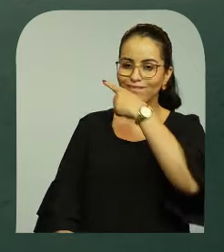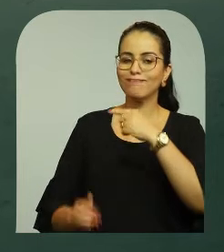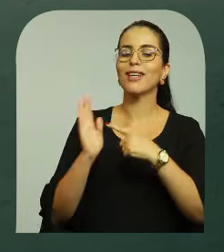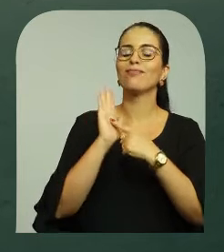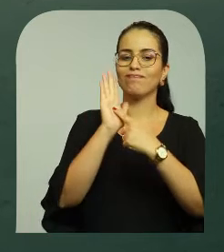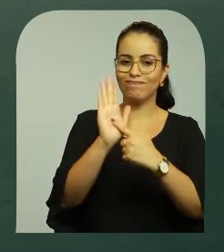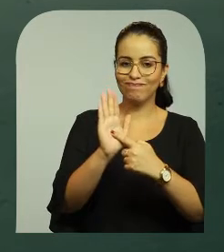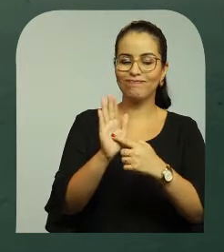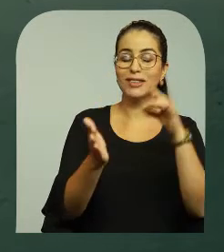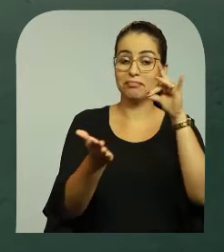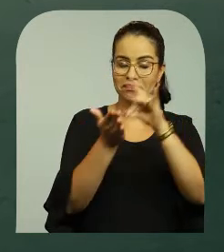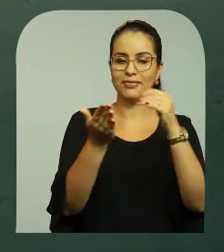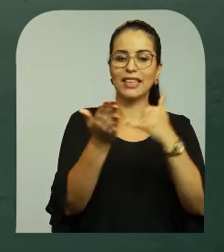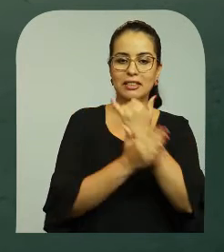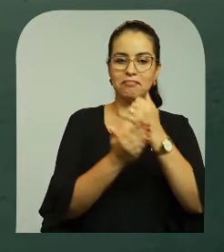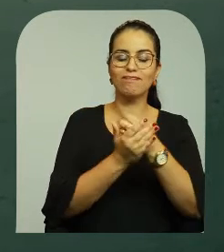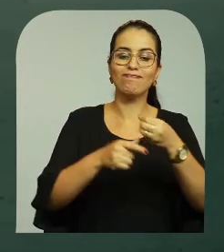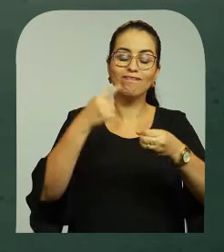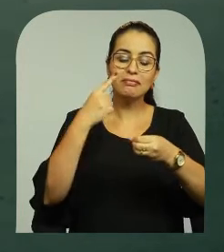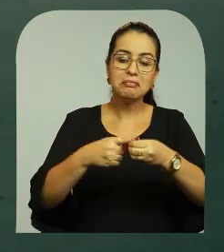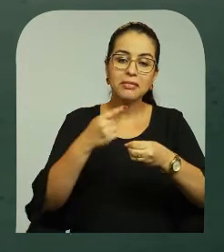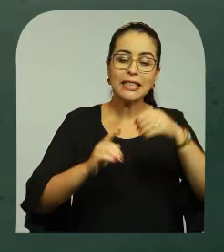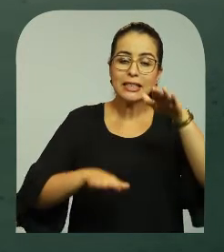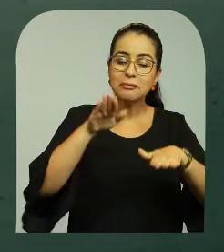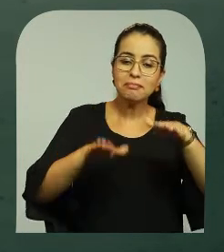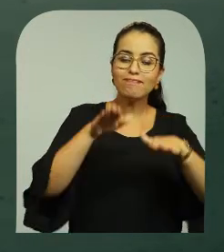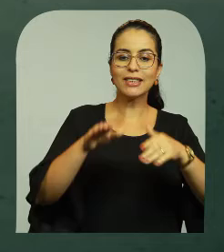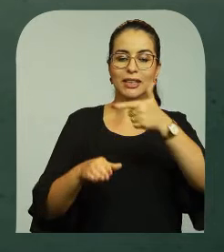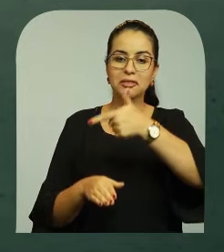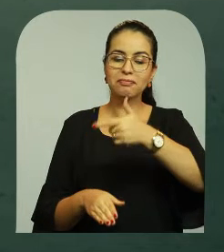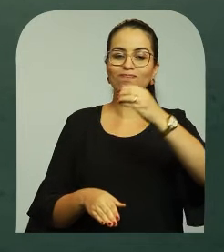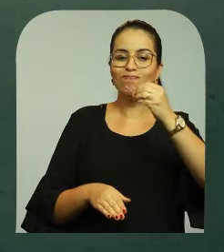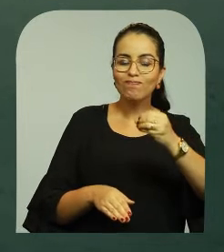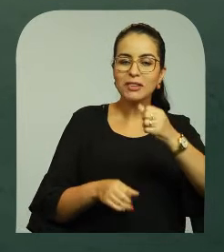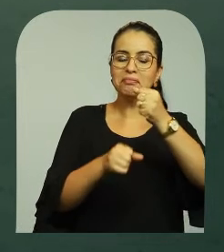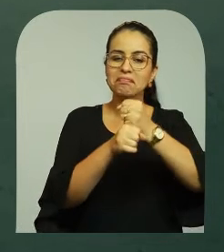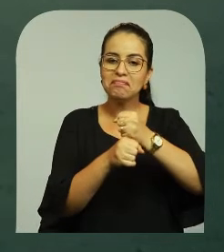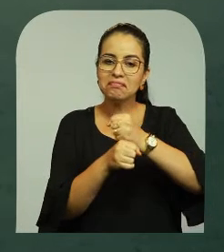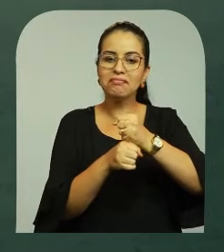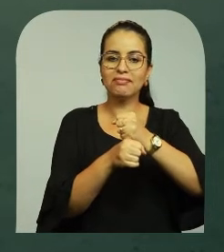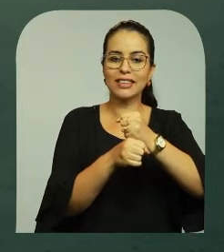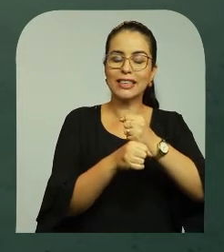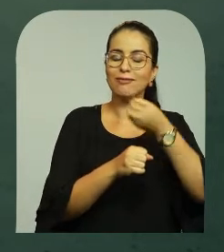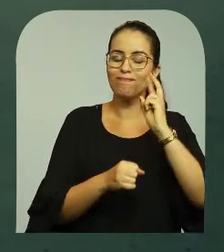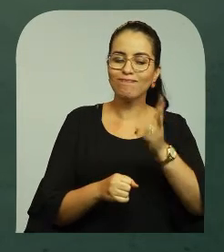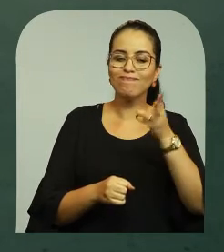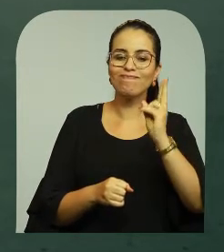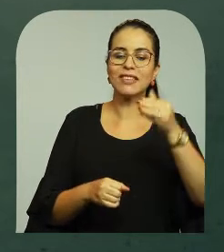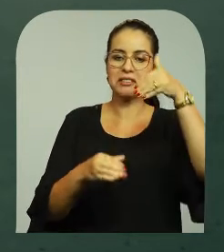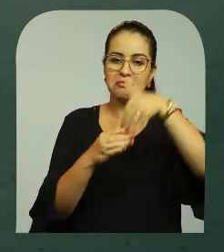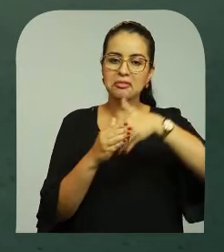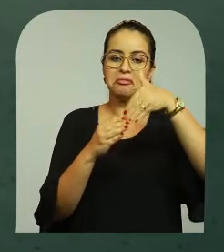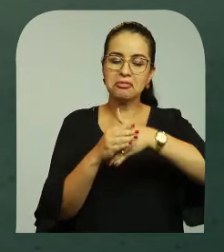Esta é a realidade de Itabuna, uma cidade de rotatórias. Um município que sempre foi promessa, mas que há mais de 30